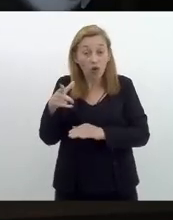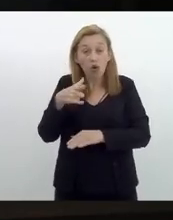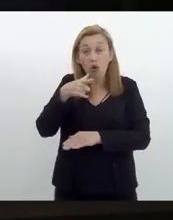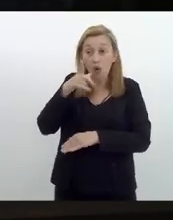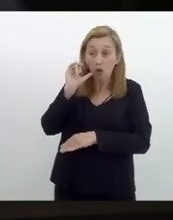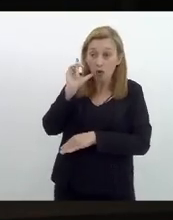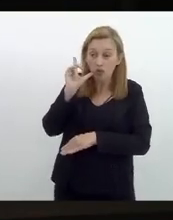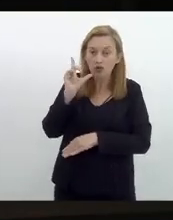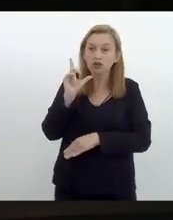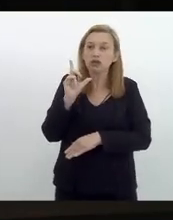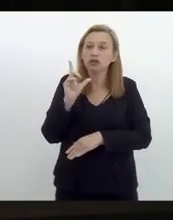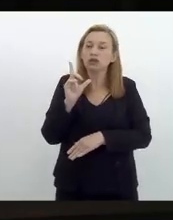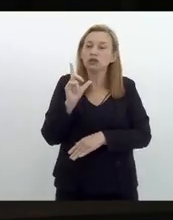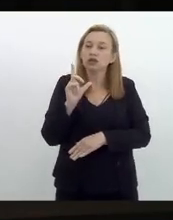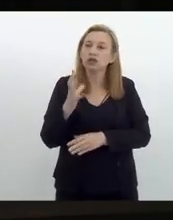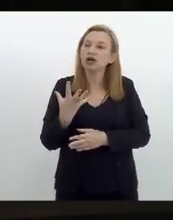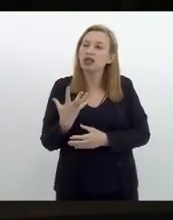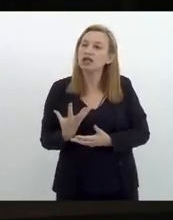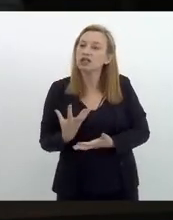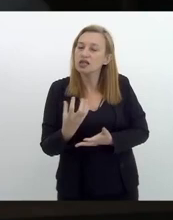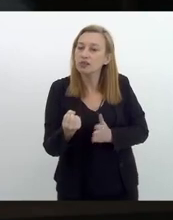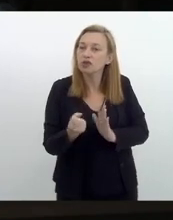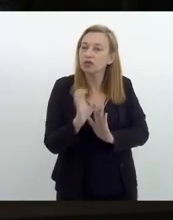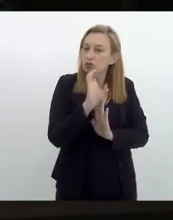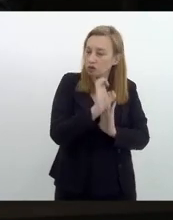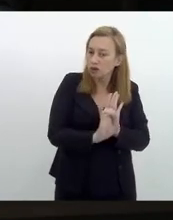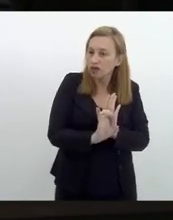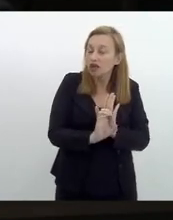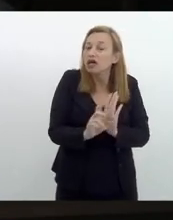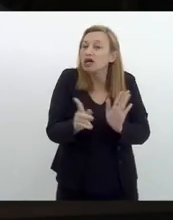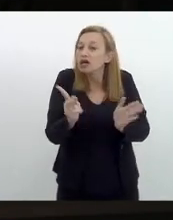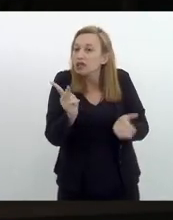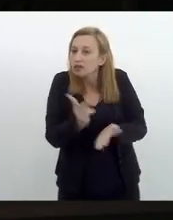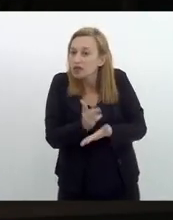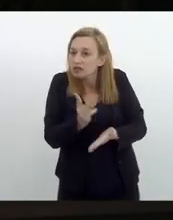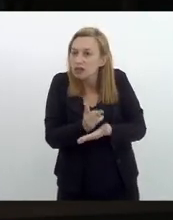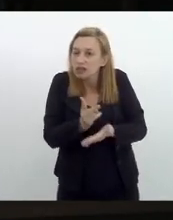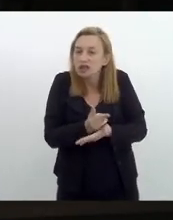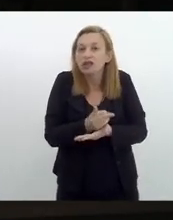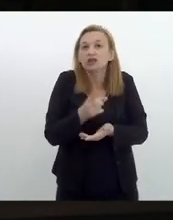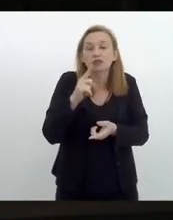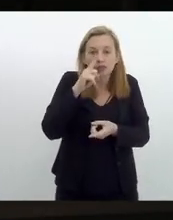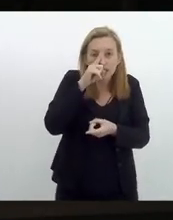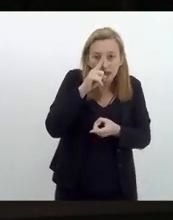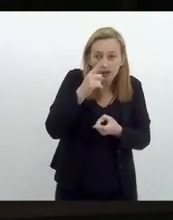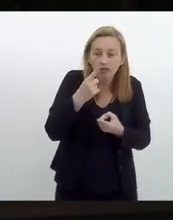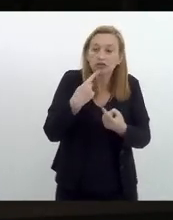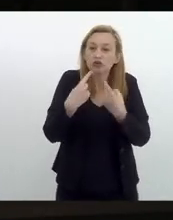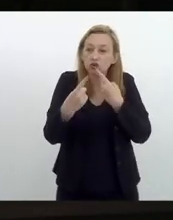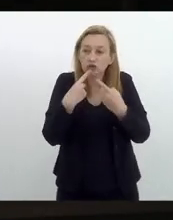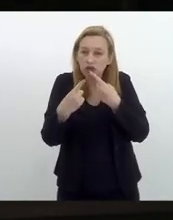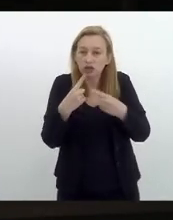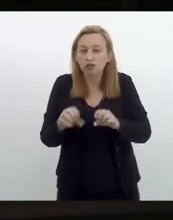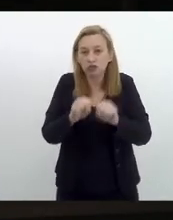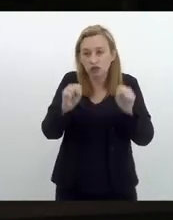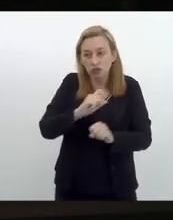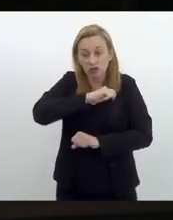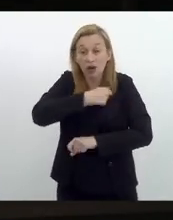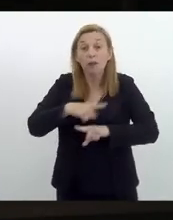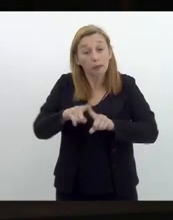fossem acolhidos numa emenda o que mesmo assim nos traz risco no debate com o regime mas nós vamos fazer